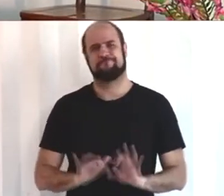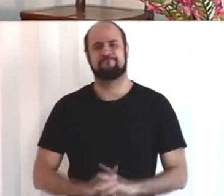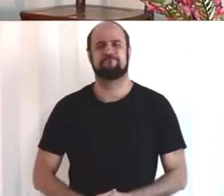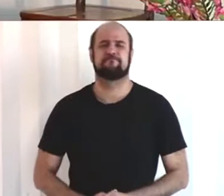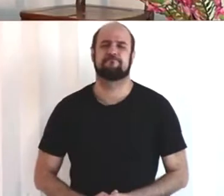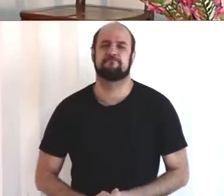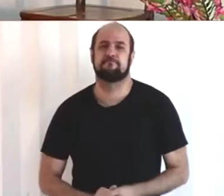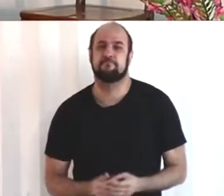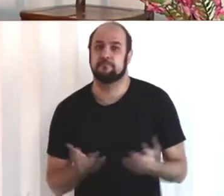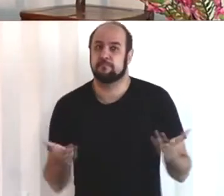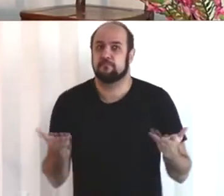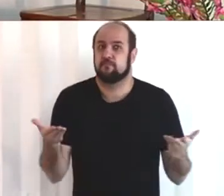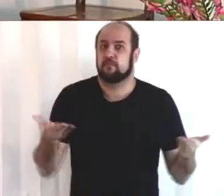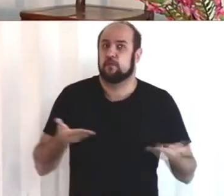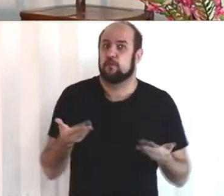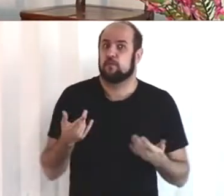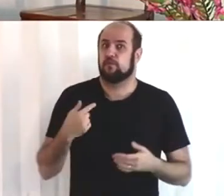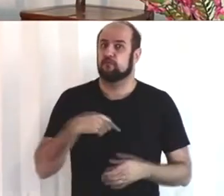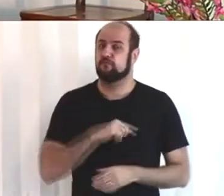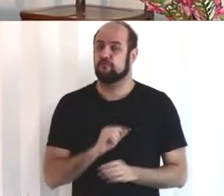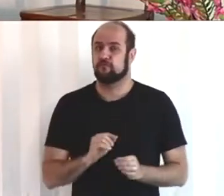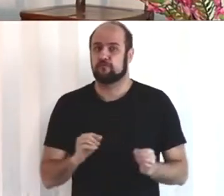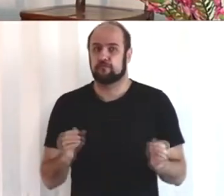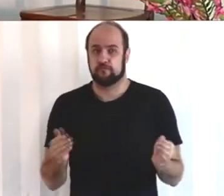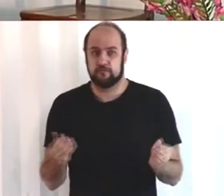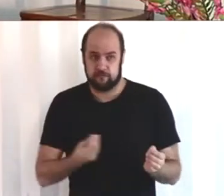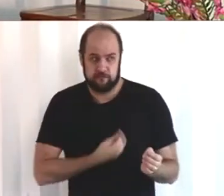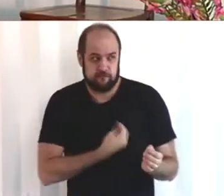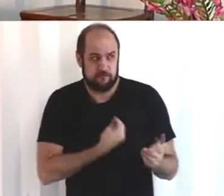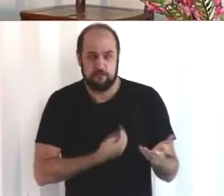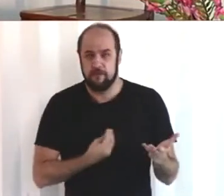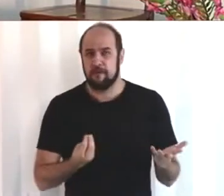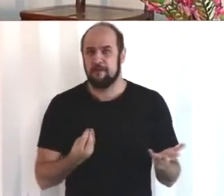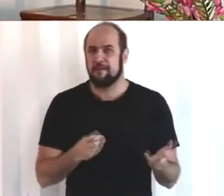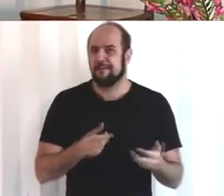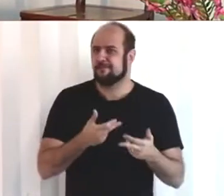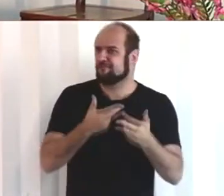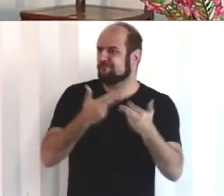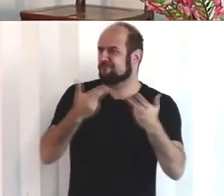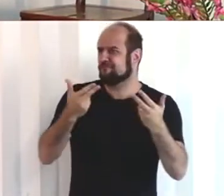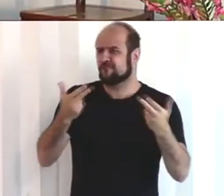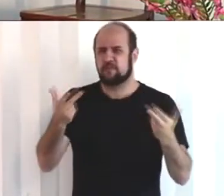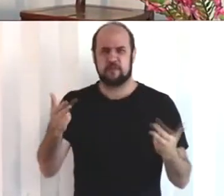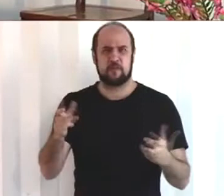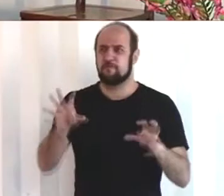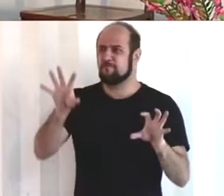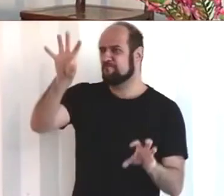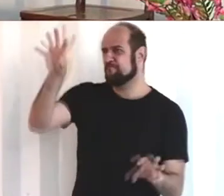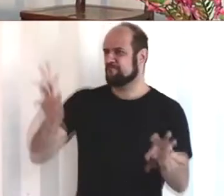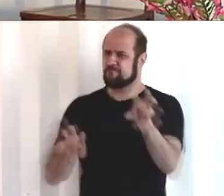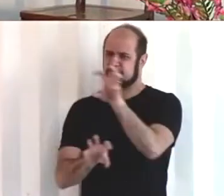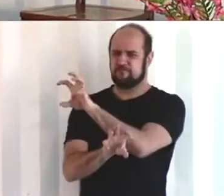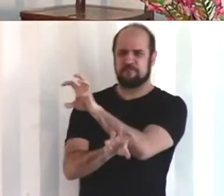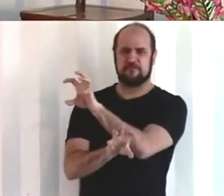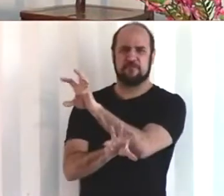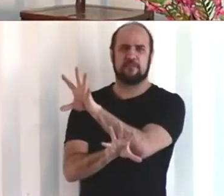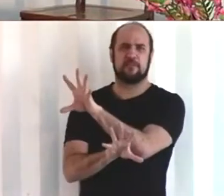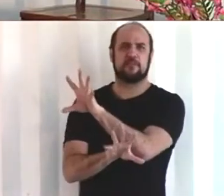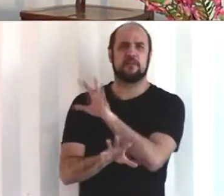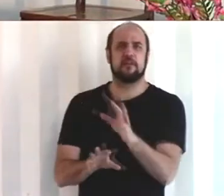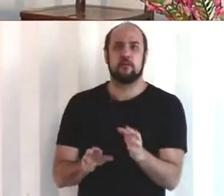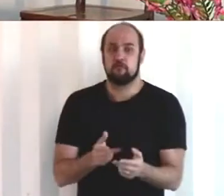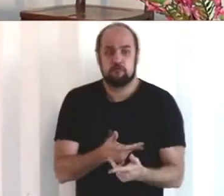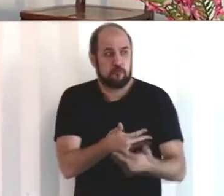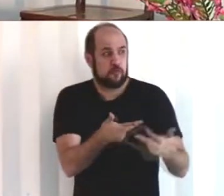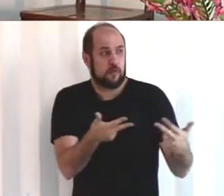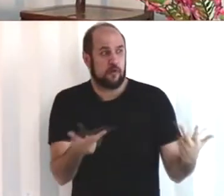Irmãos, nós estamos vivendo num tempo em que muita coisa tem sido colocada no lugar de Deus, muitas coisas,